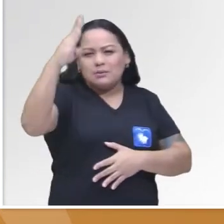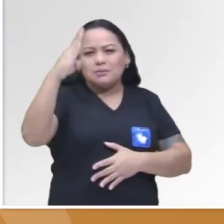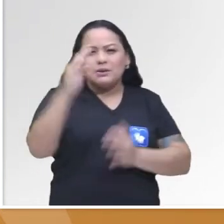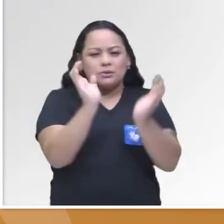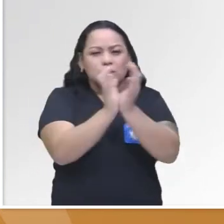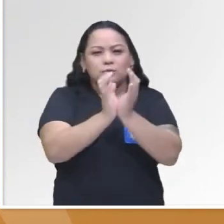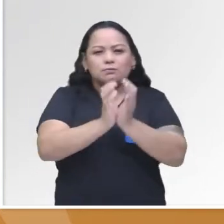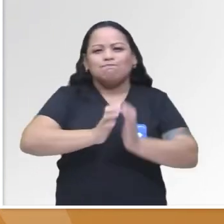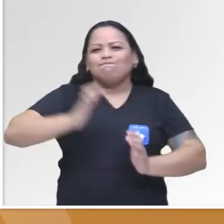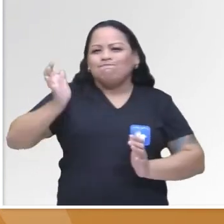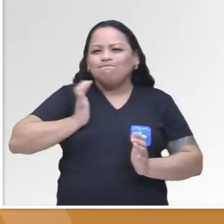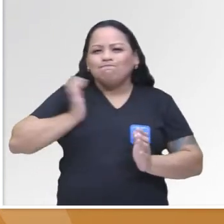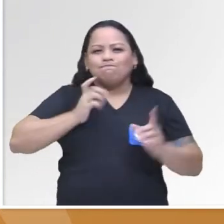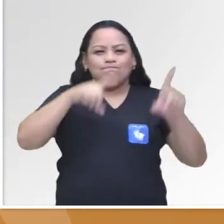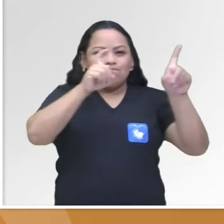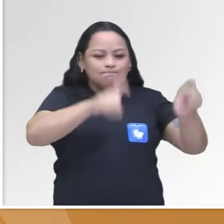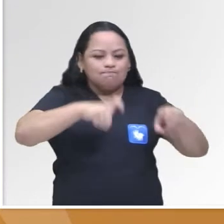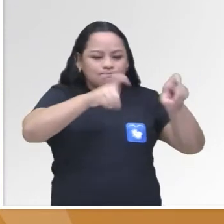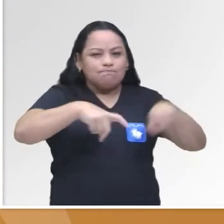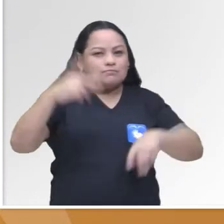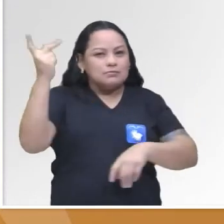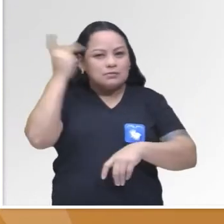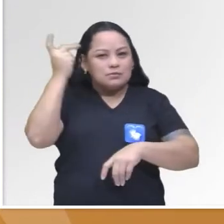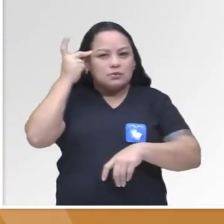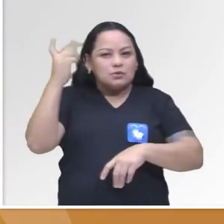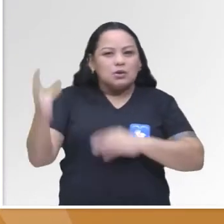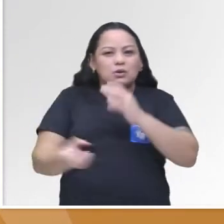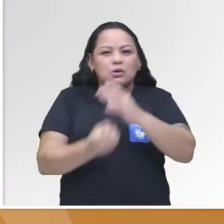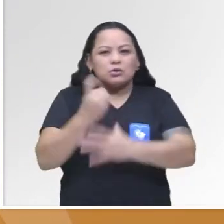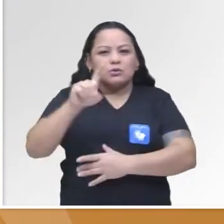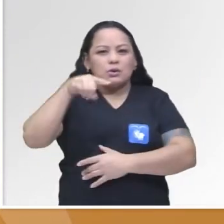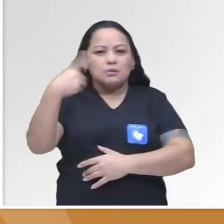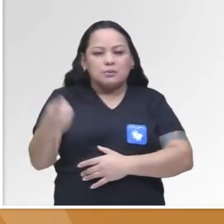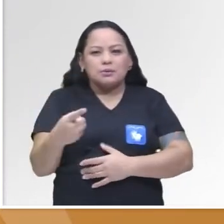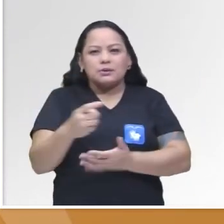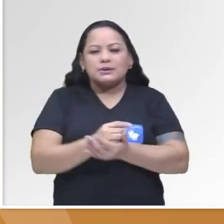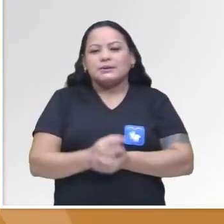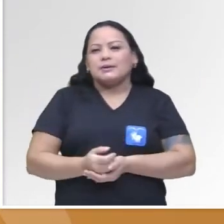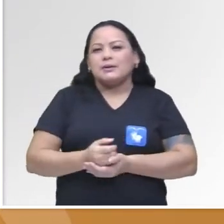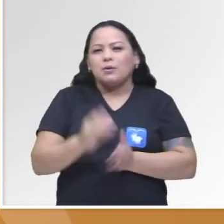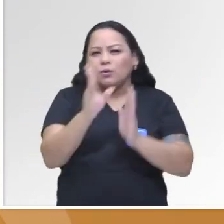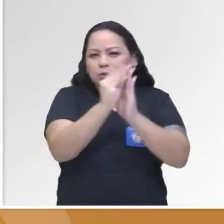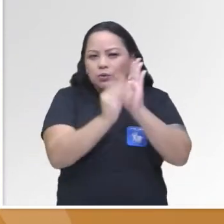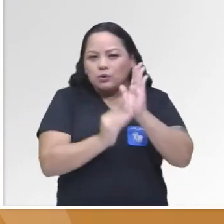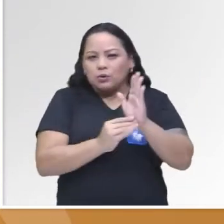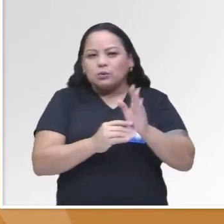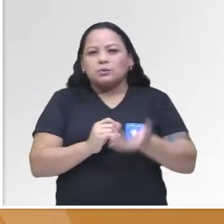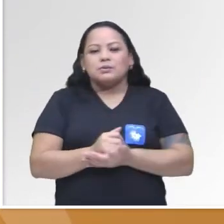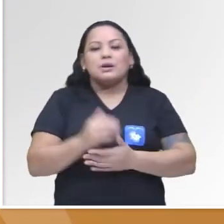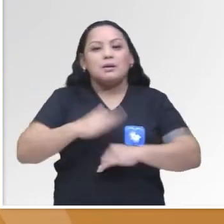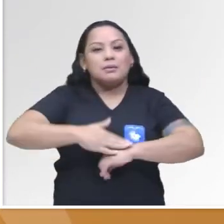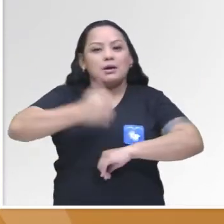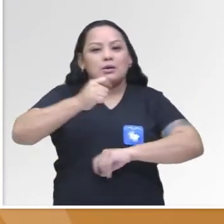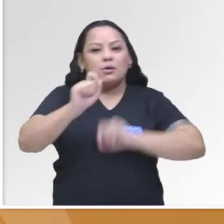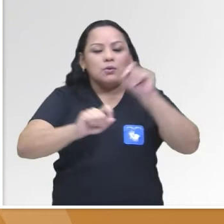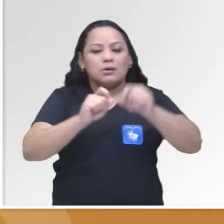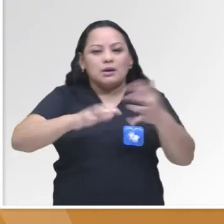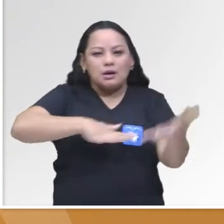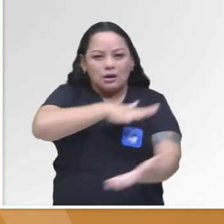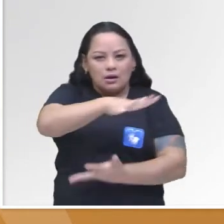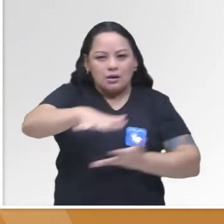agrárias de São Paulo, o que vai desencadear o nosso próximo item do conteúdo, que são, ou melhor, que é a